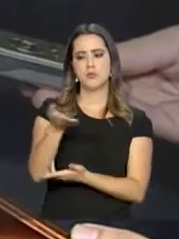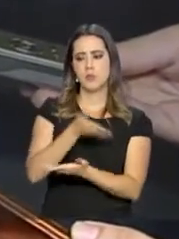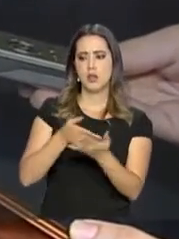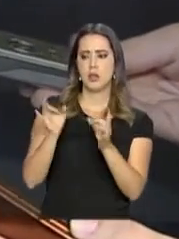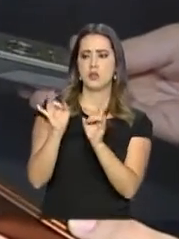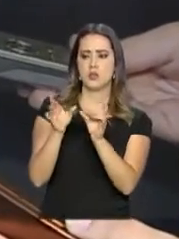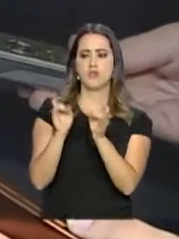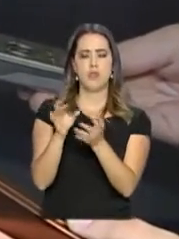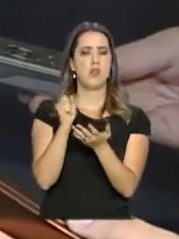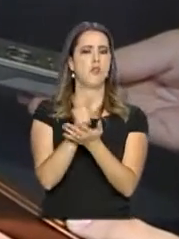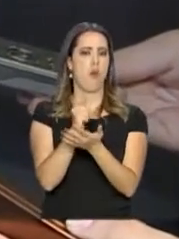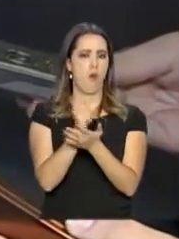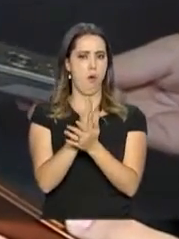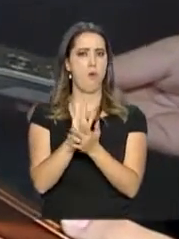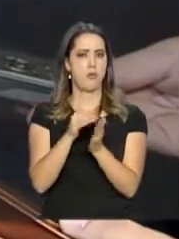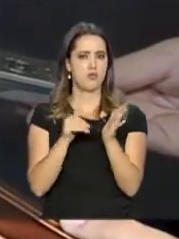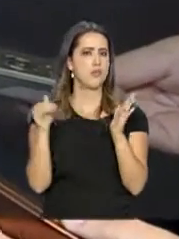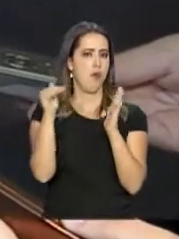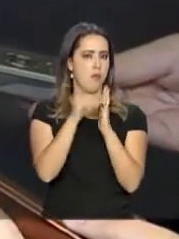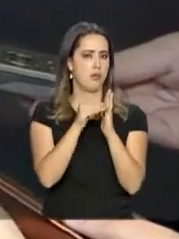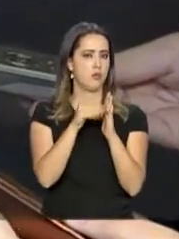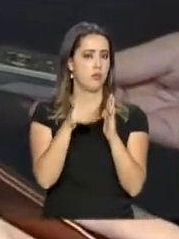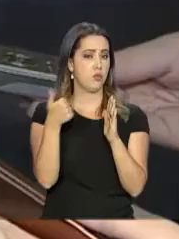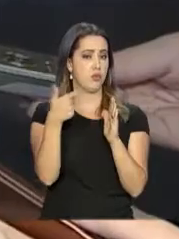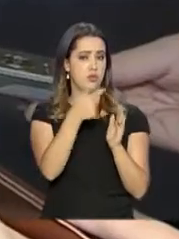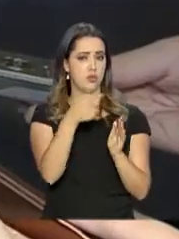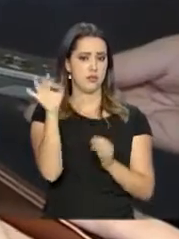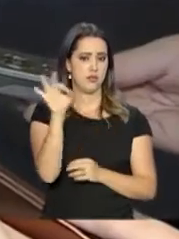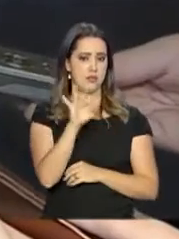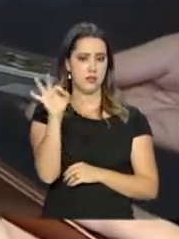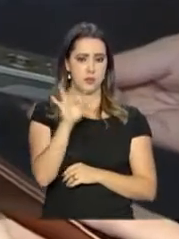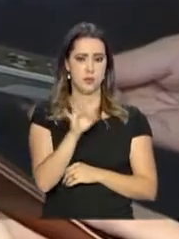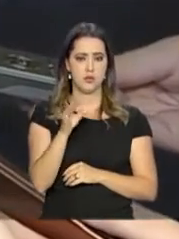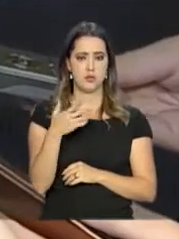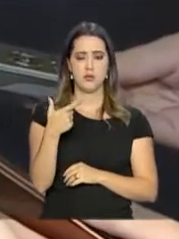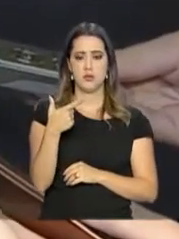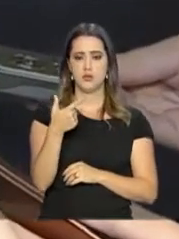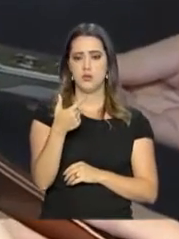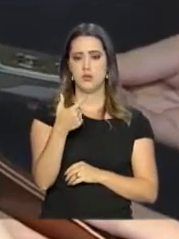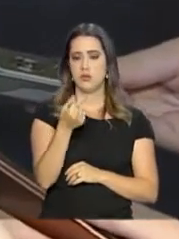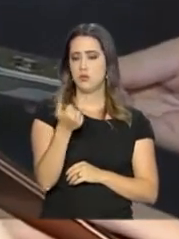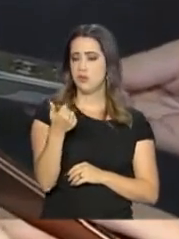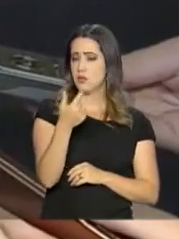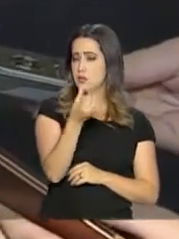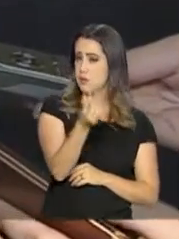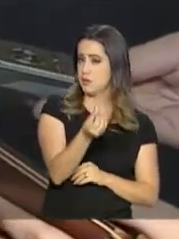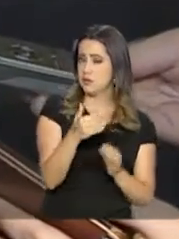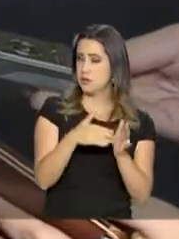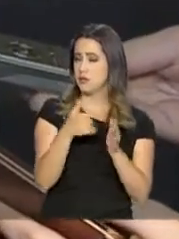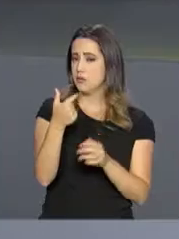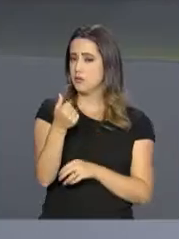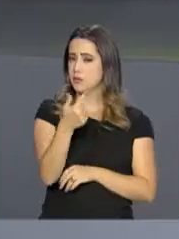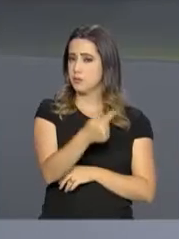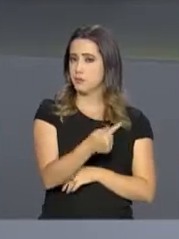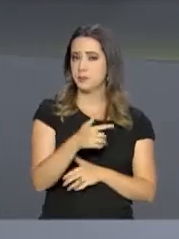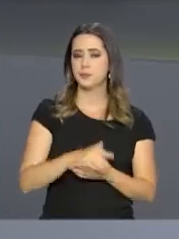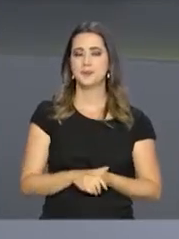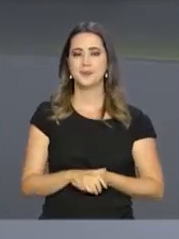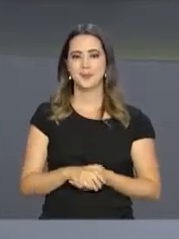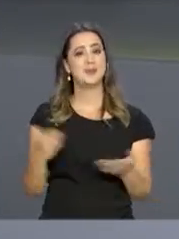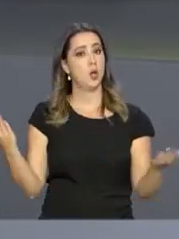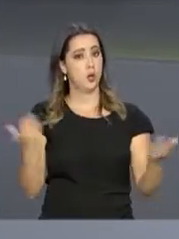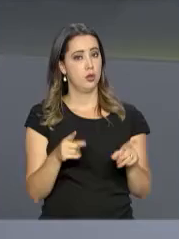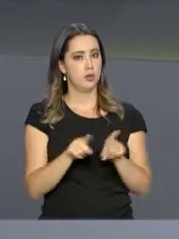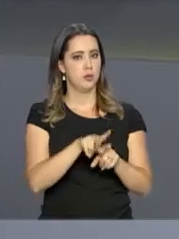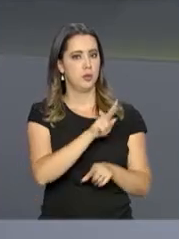quase 30%, 17%, perdão, 17% entre 2016 e 2017. E hoje